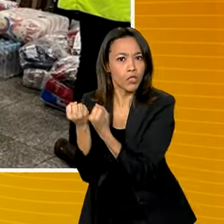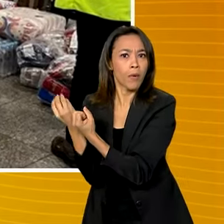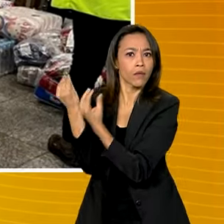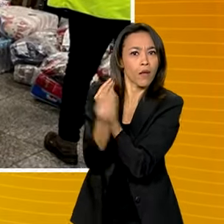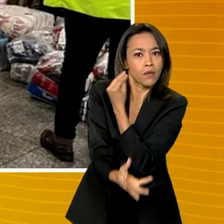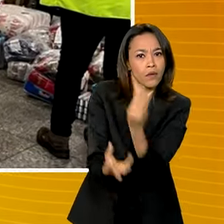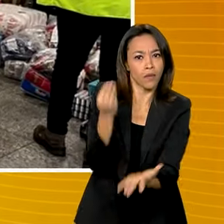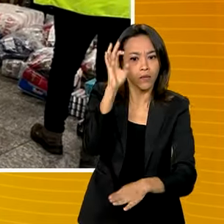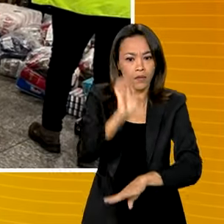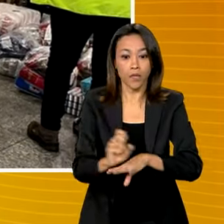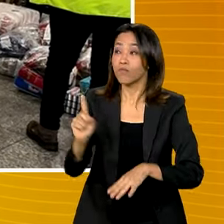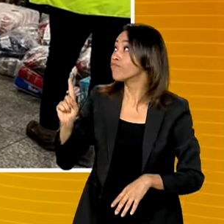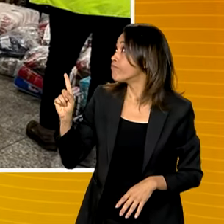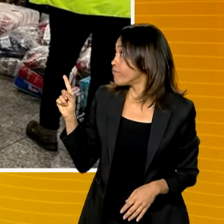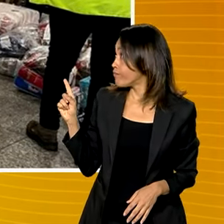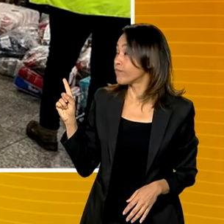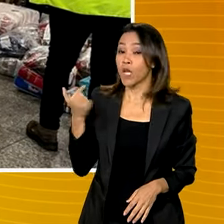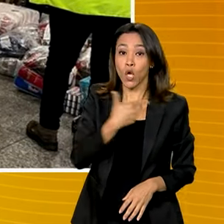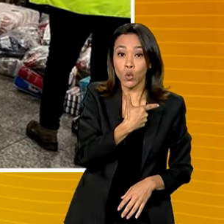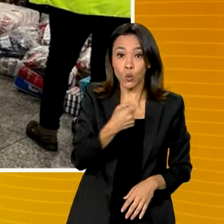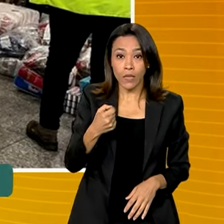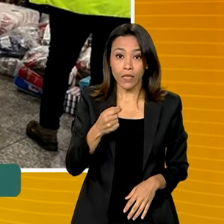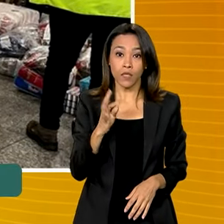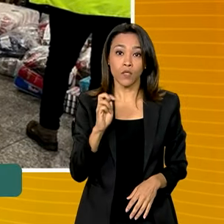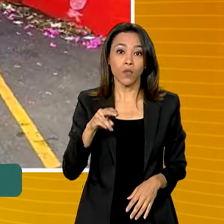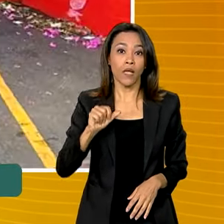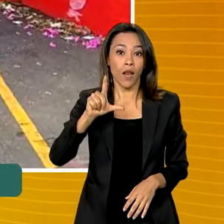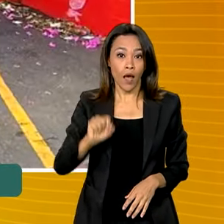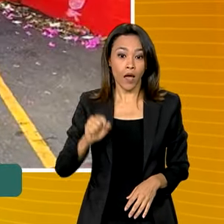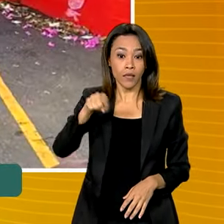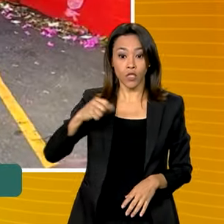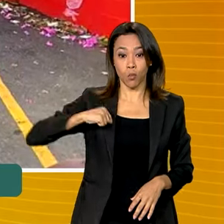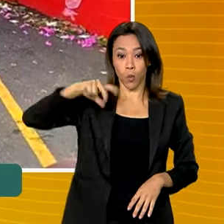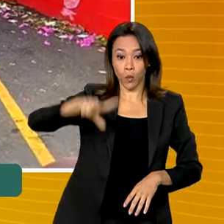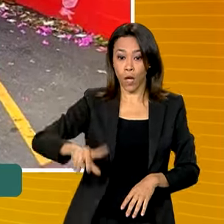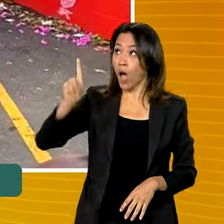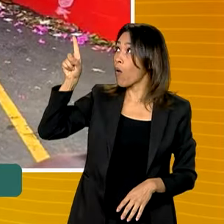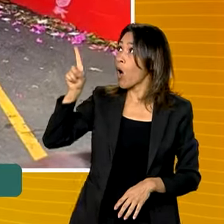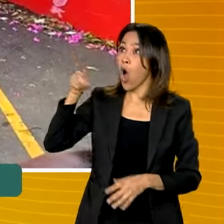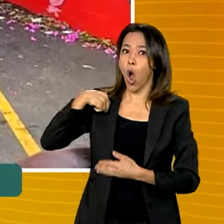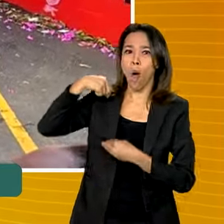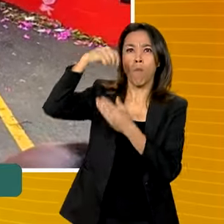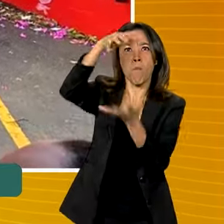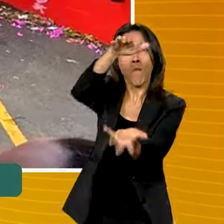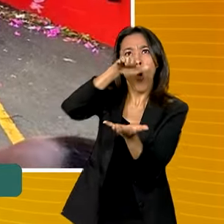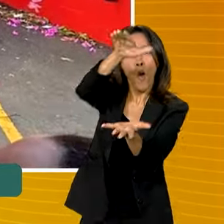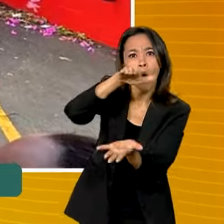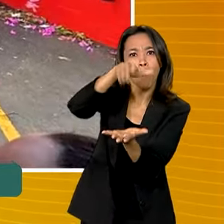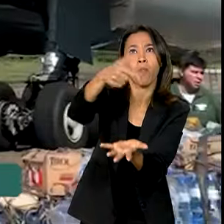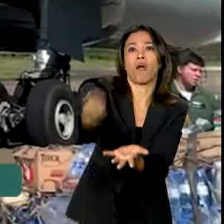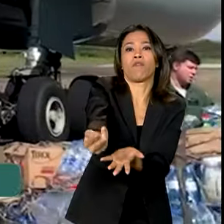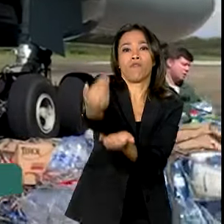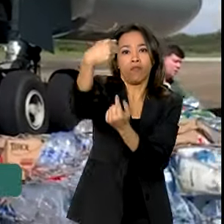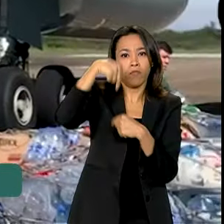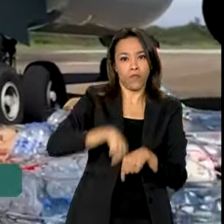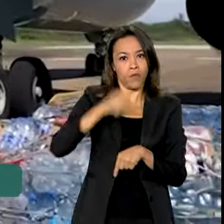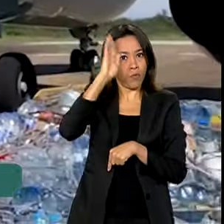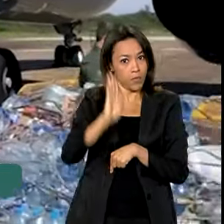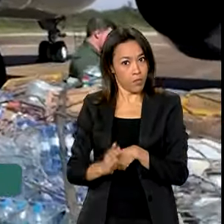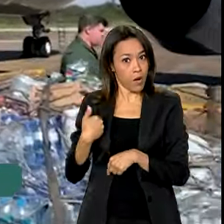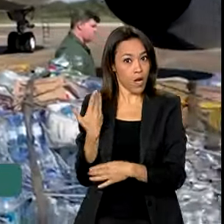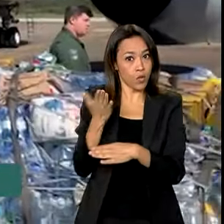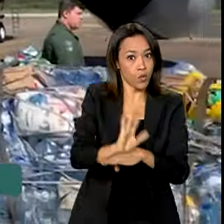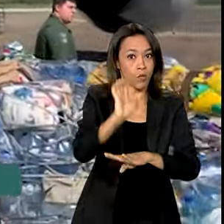mais de 200 toneladas de produtos arrecadados em solo português para ajudar a população gaúcha. Para que os